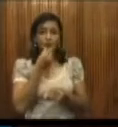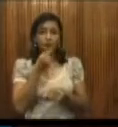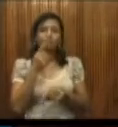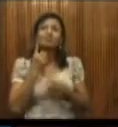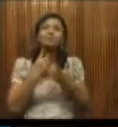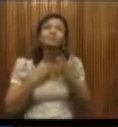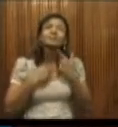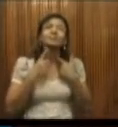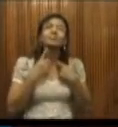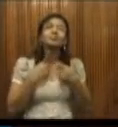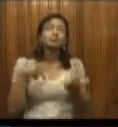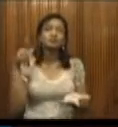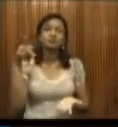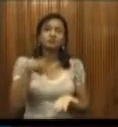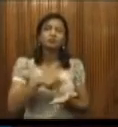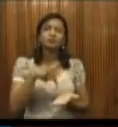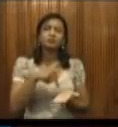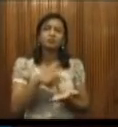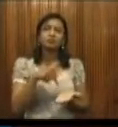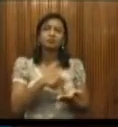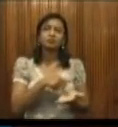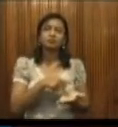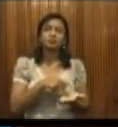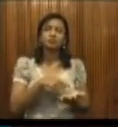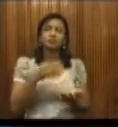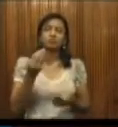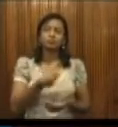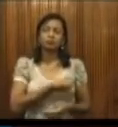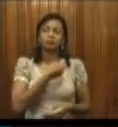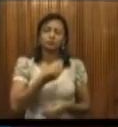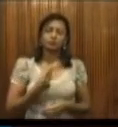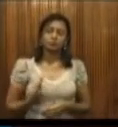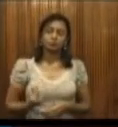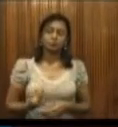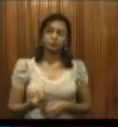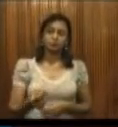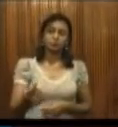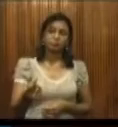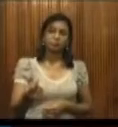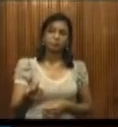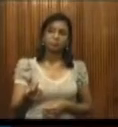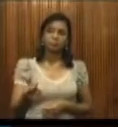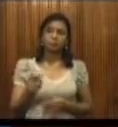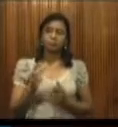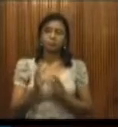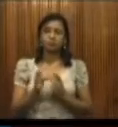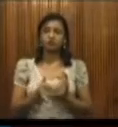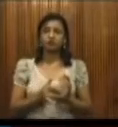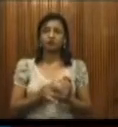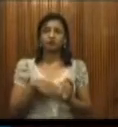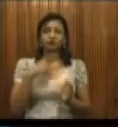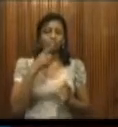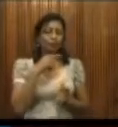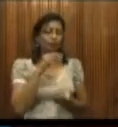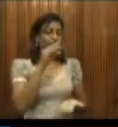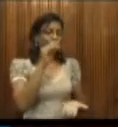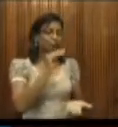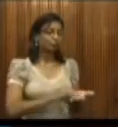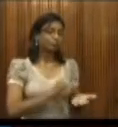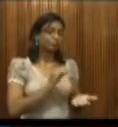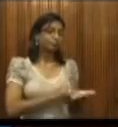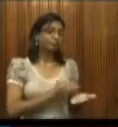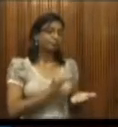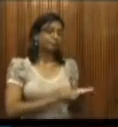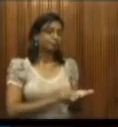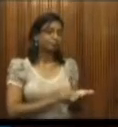Jesus está amando aquele homem e Jesus quer responder a pergunta dele. Então Jesus fala: olha, uma coisa te falta. Falta a